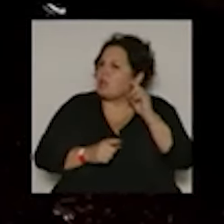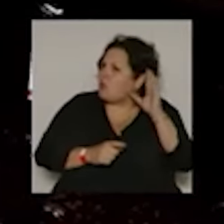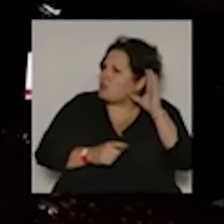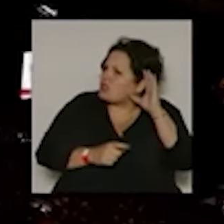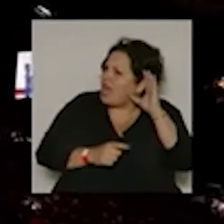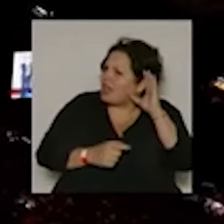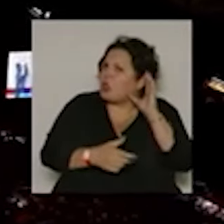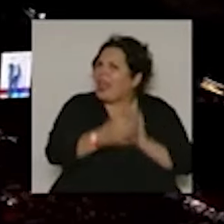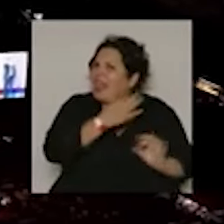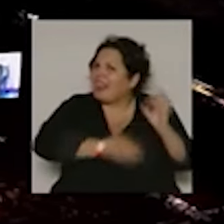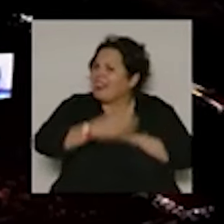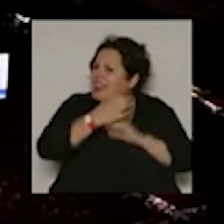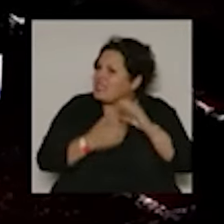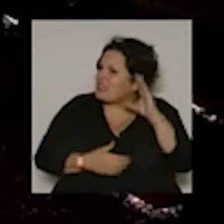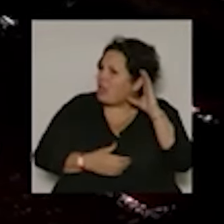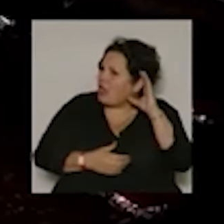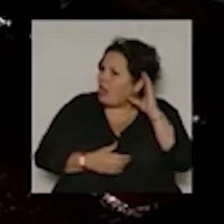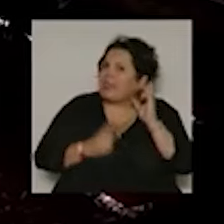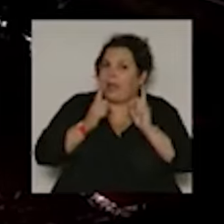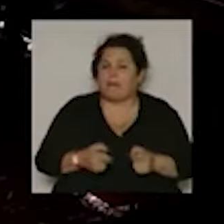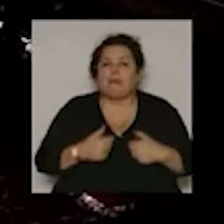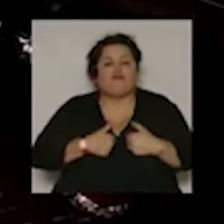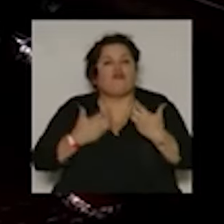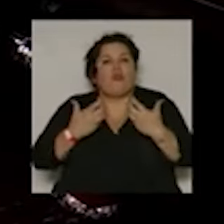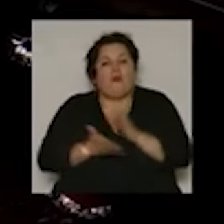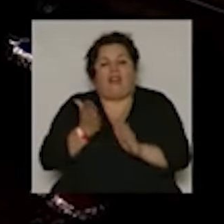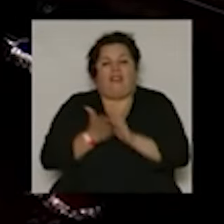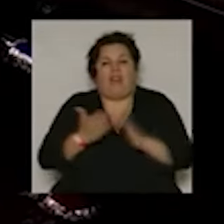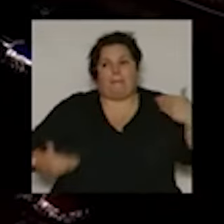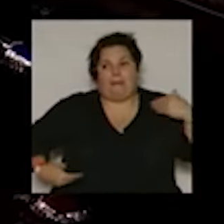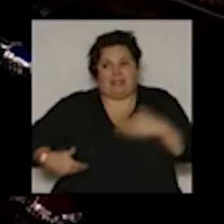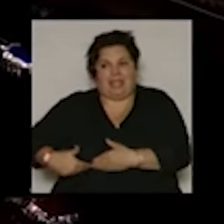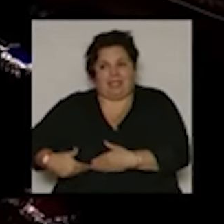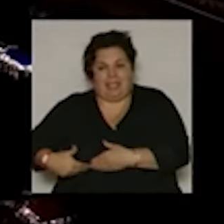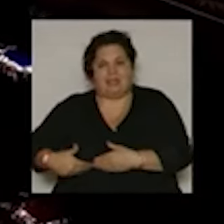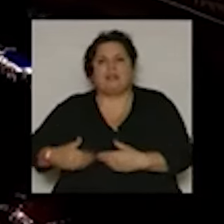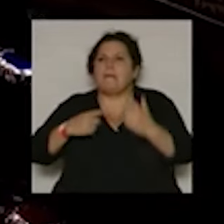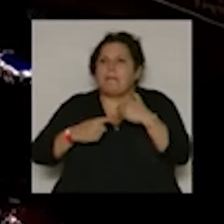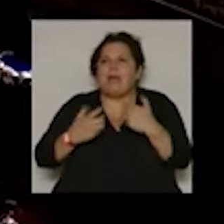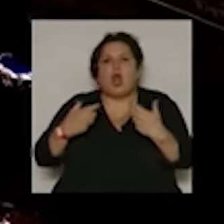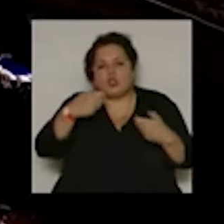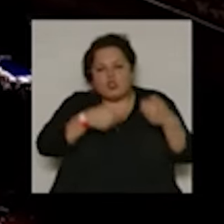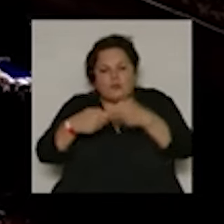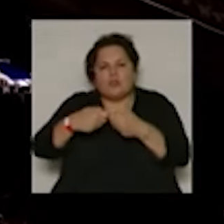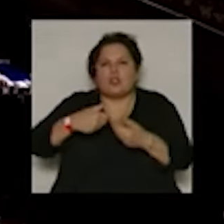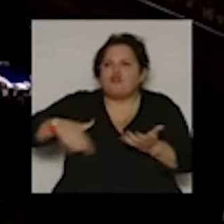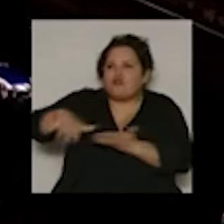ser o presidente que construir uma sociedade mais integrada e um país mais